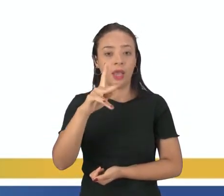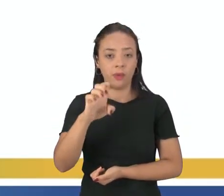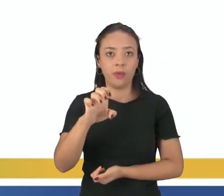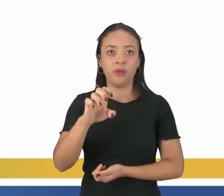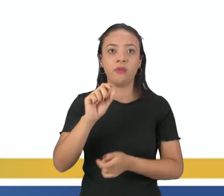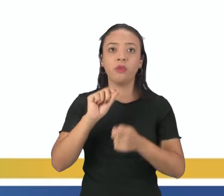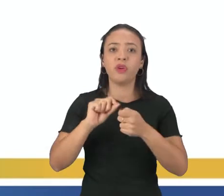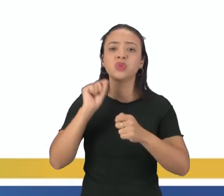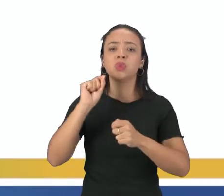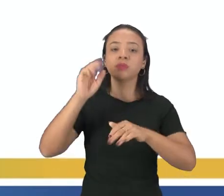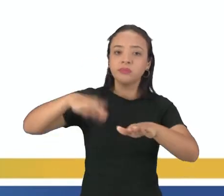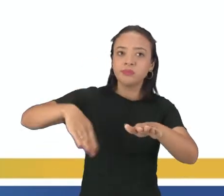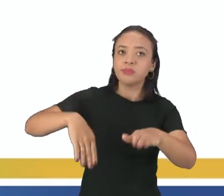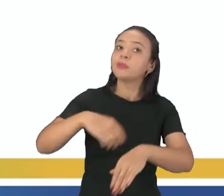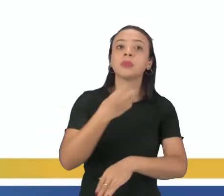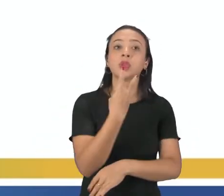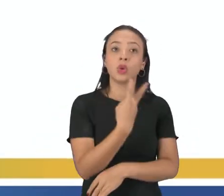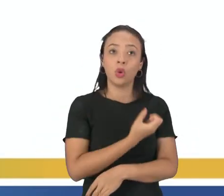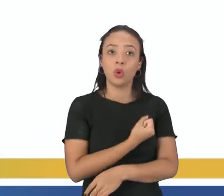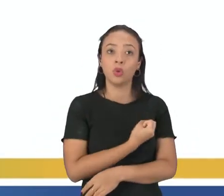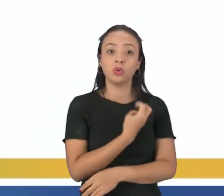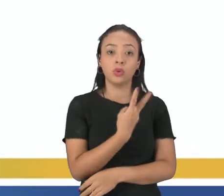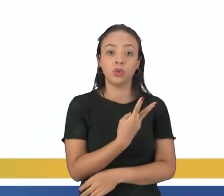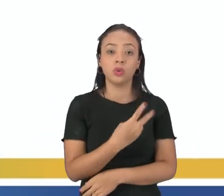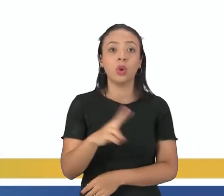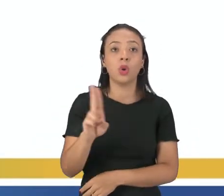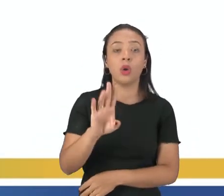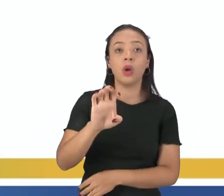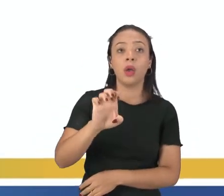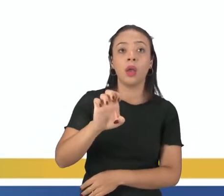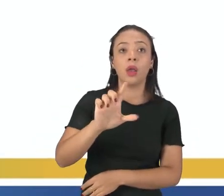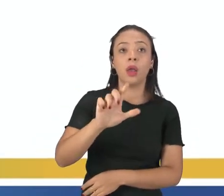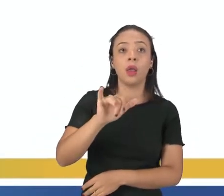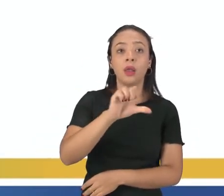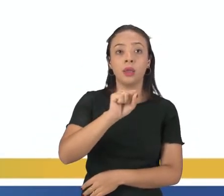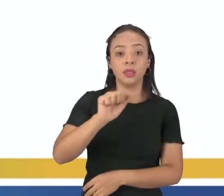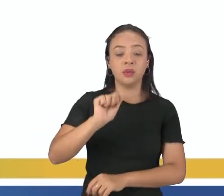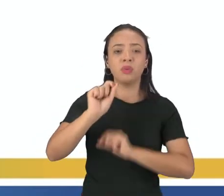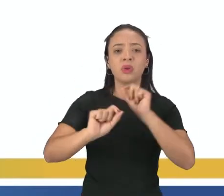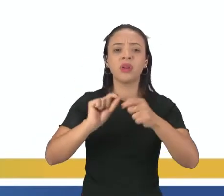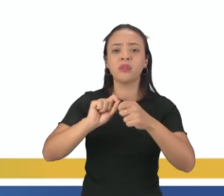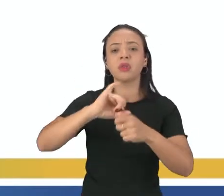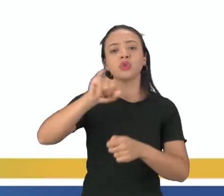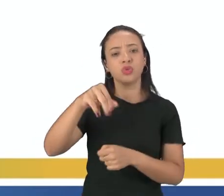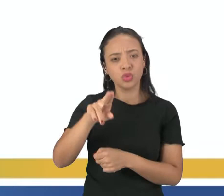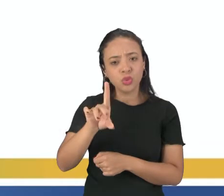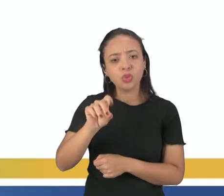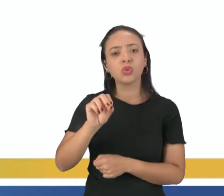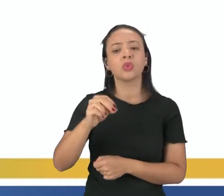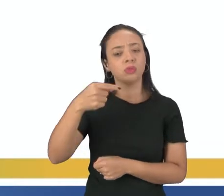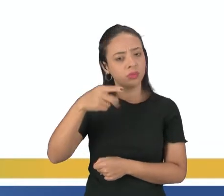atividade, natação. Número 2, nome, Elisa, atividade, judô. E assim